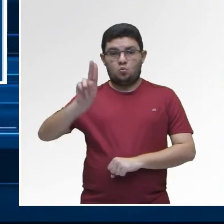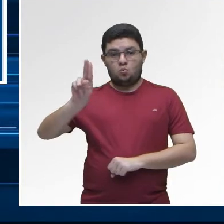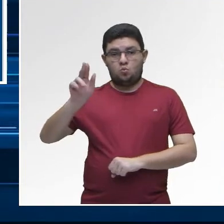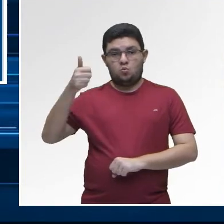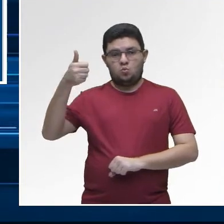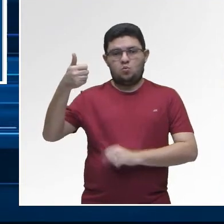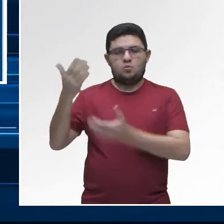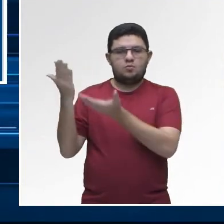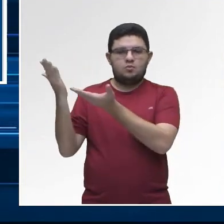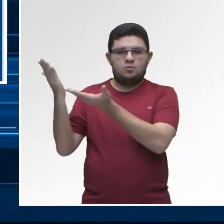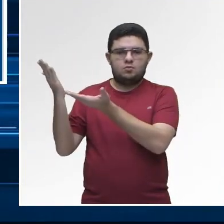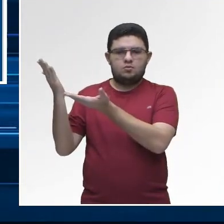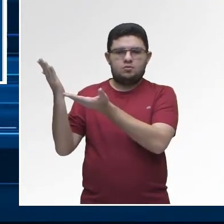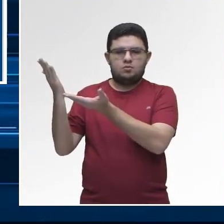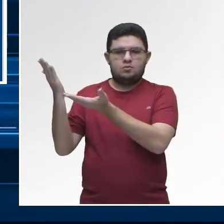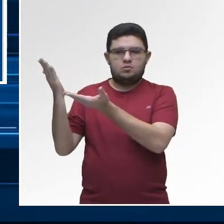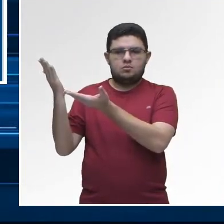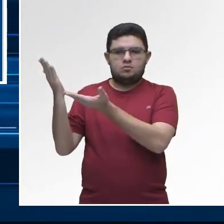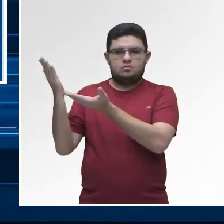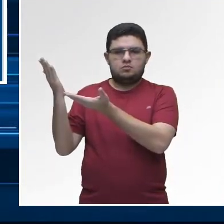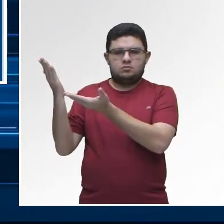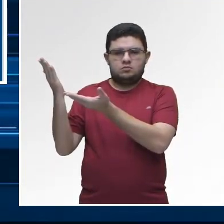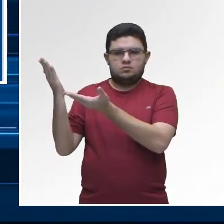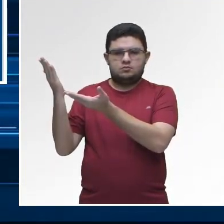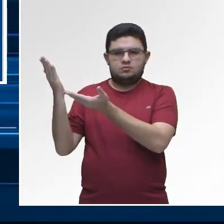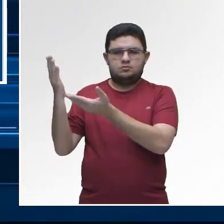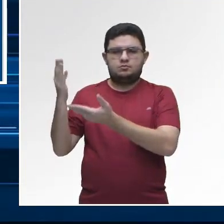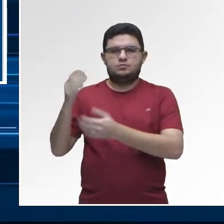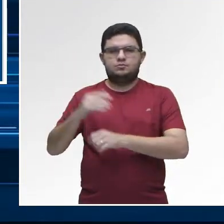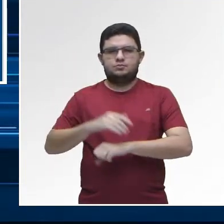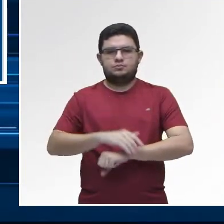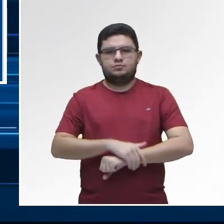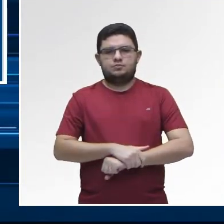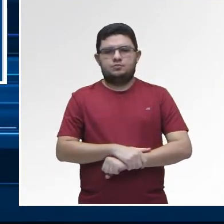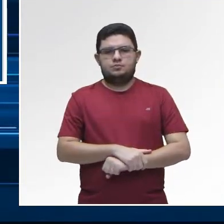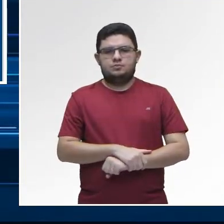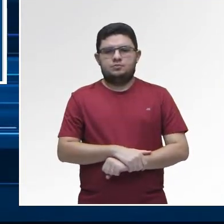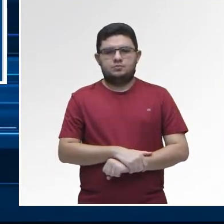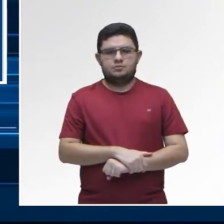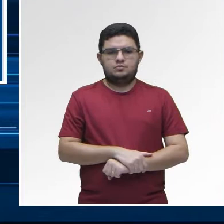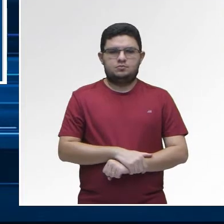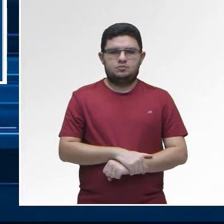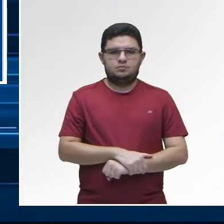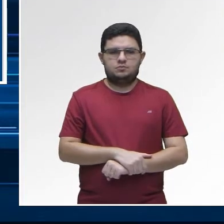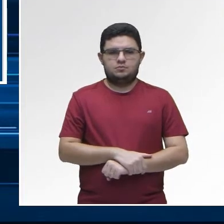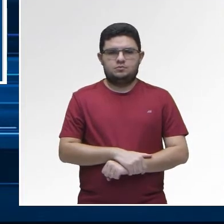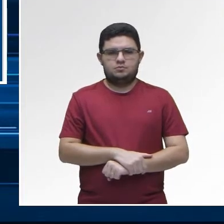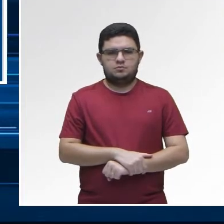Unidade 1, Identidades, Diversidades e Direitos Humanos.